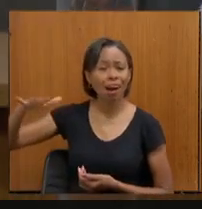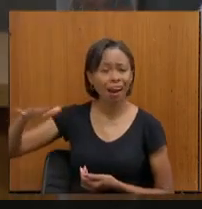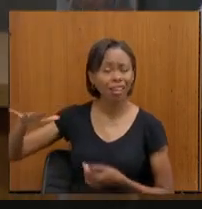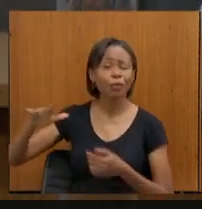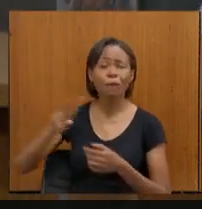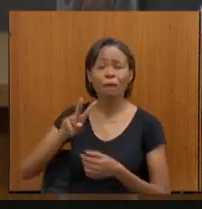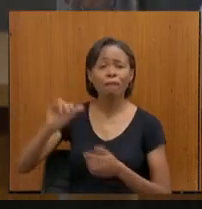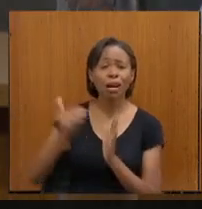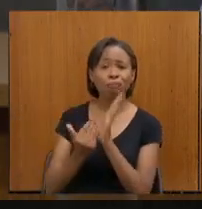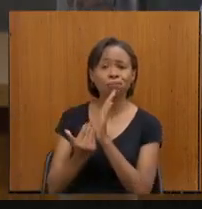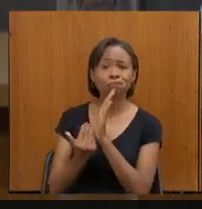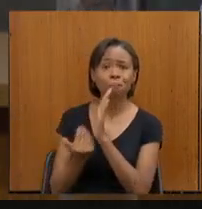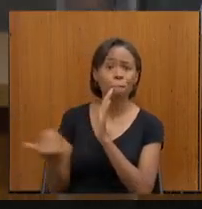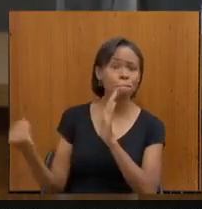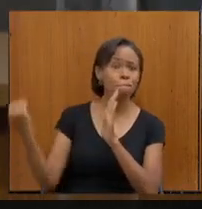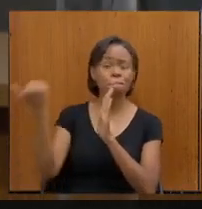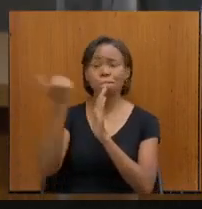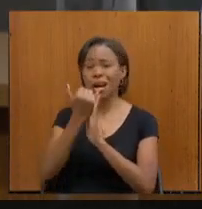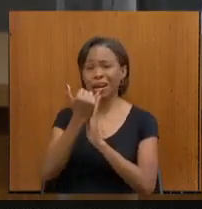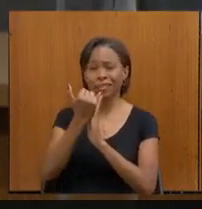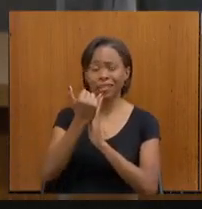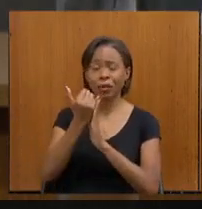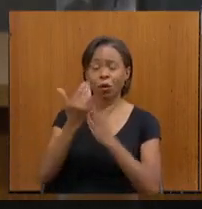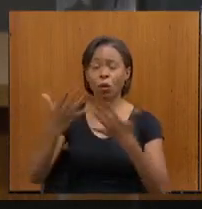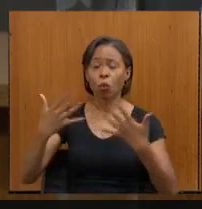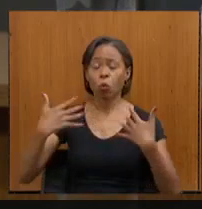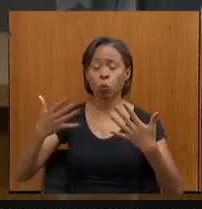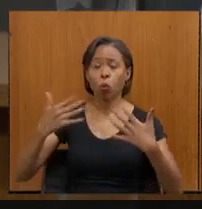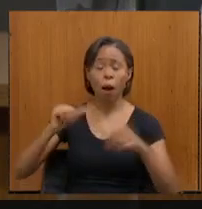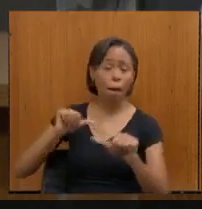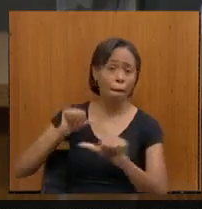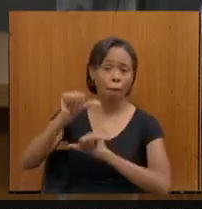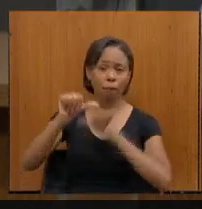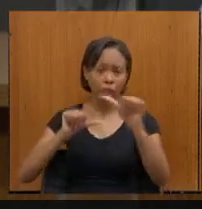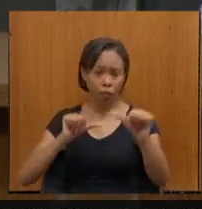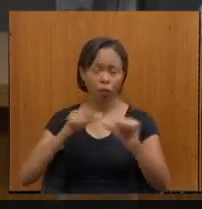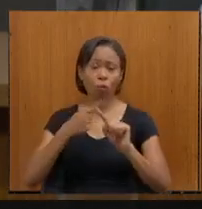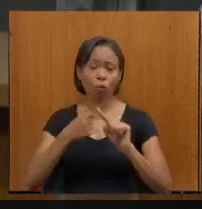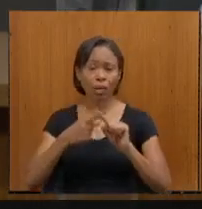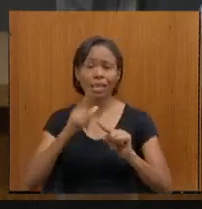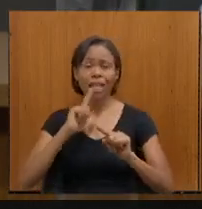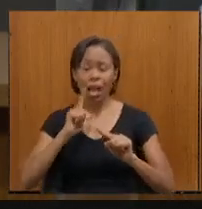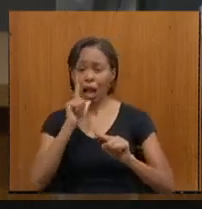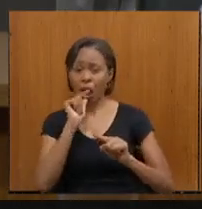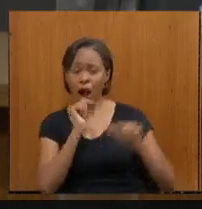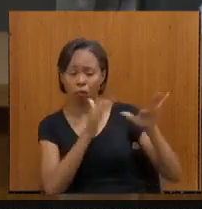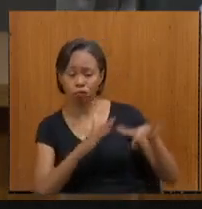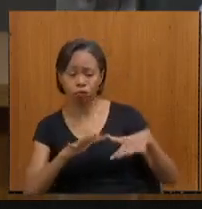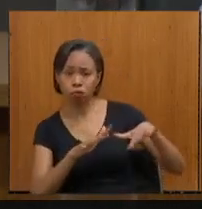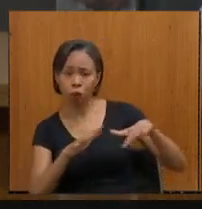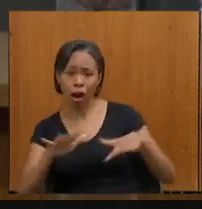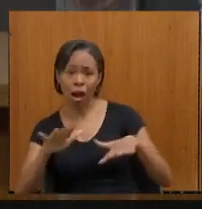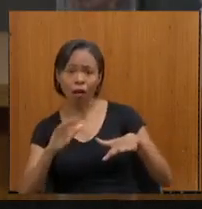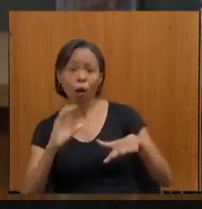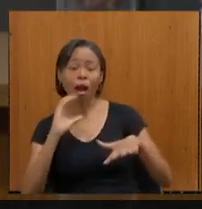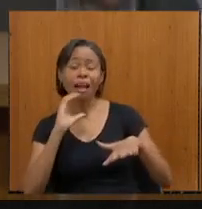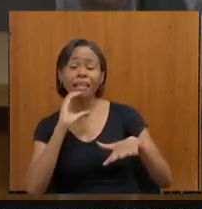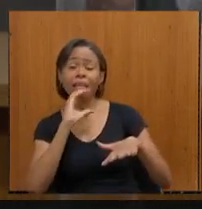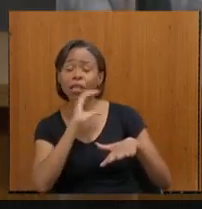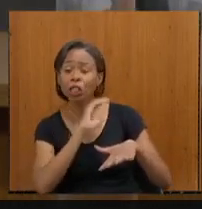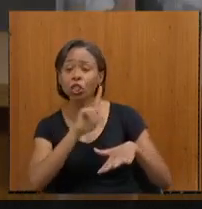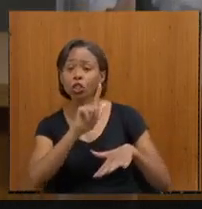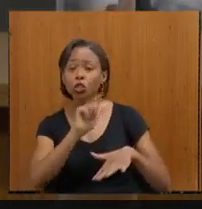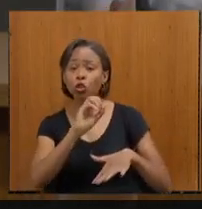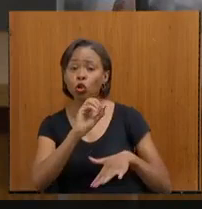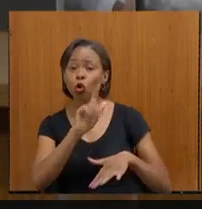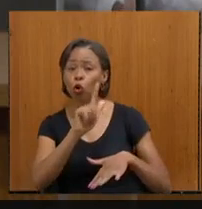porque hoje nós temos o que chama de corrente do Golfo que leva a água quente para o nosso Hemisfério